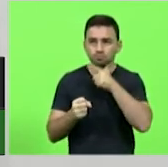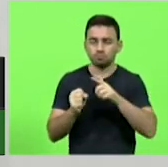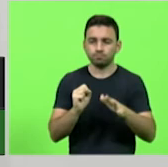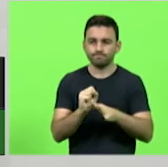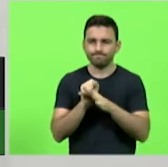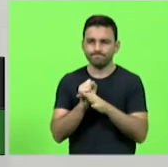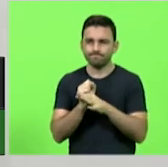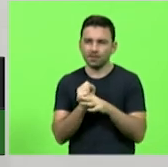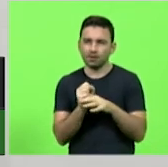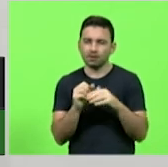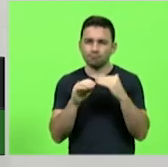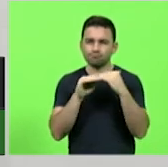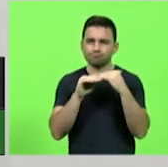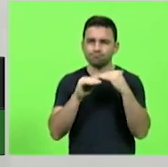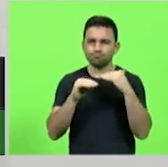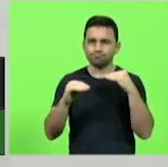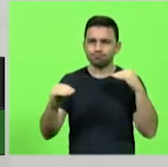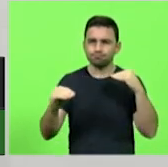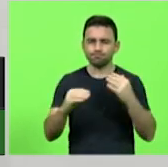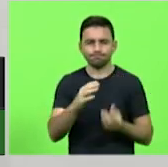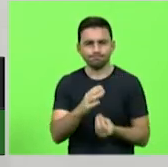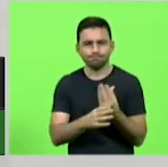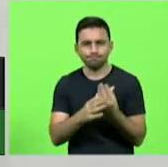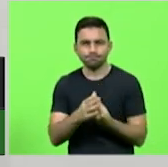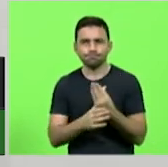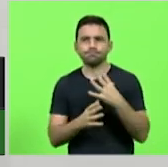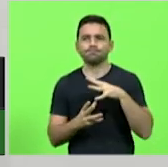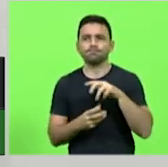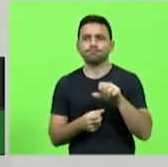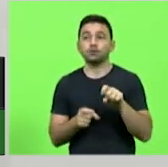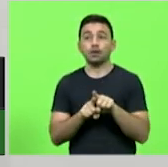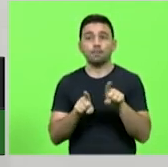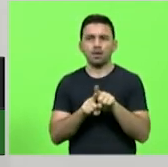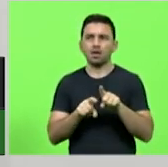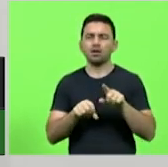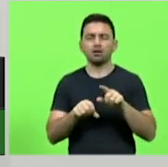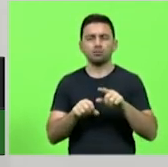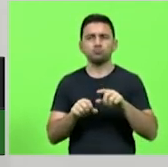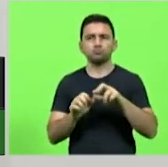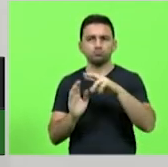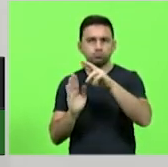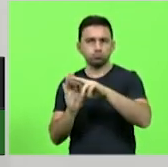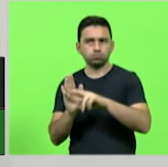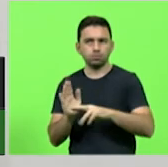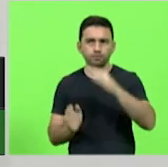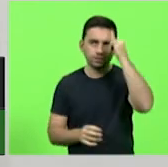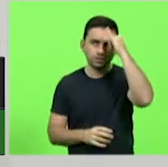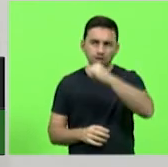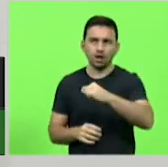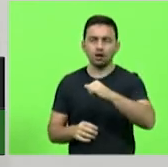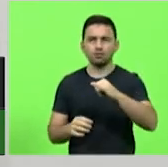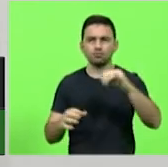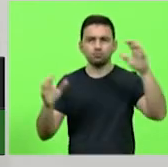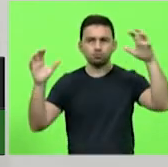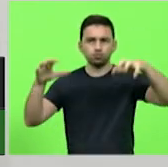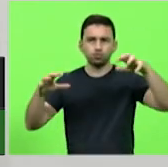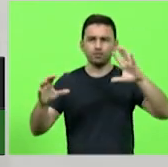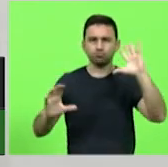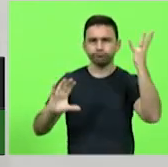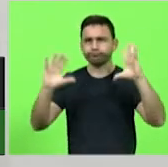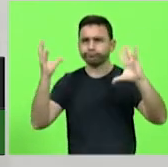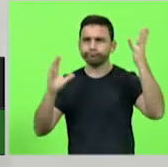de consumo sustentáveis. Tomar medidas urgentes para combater a mudança climática e seus